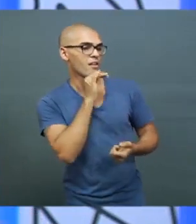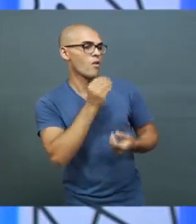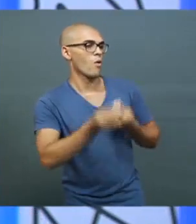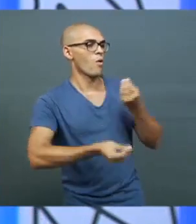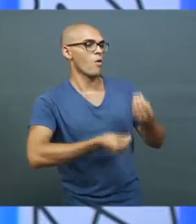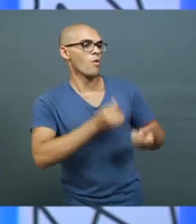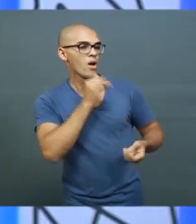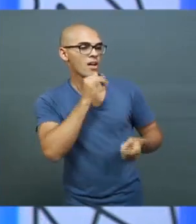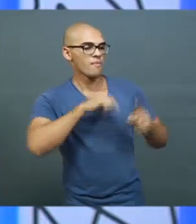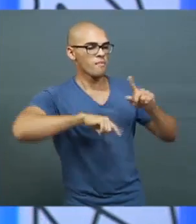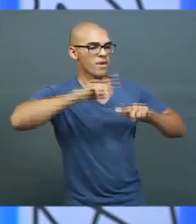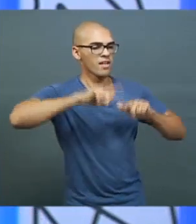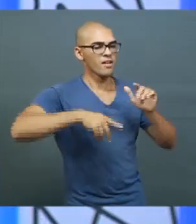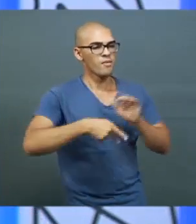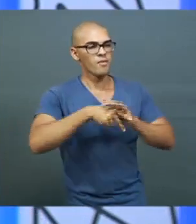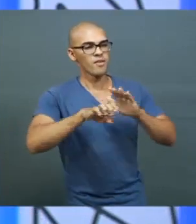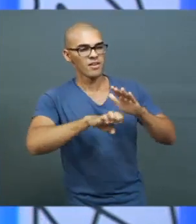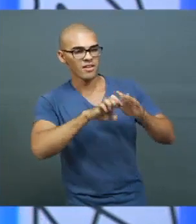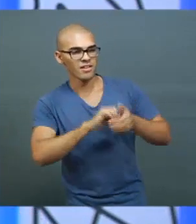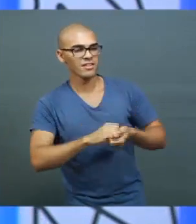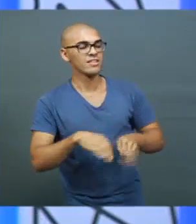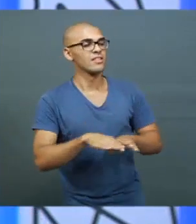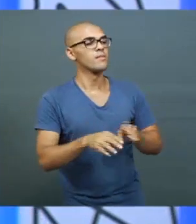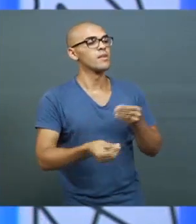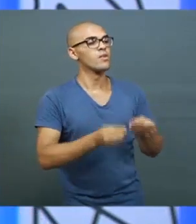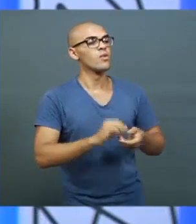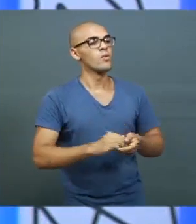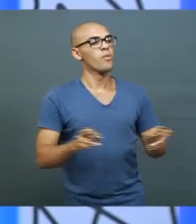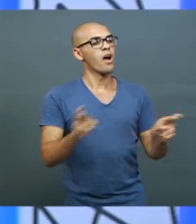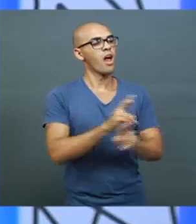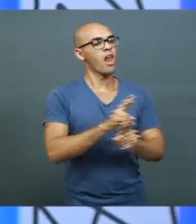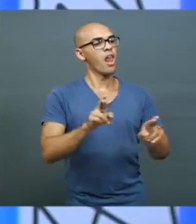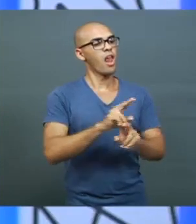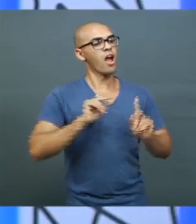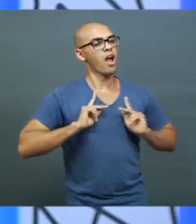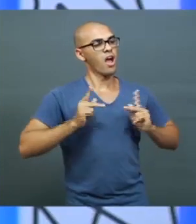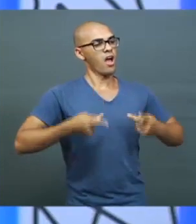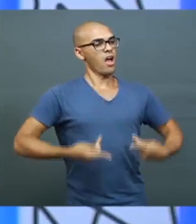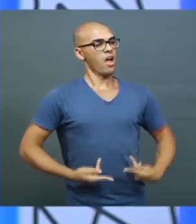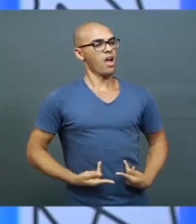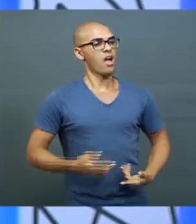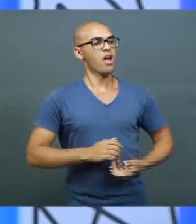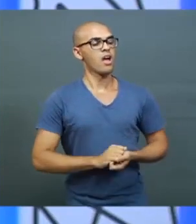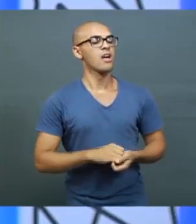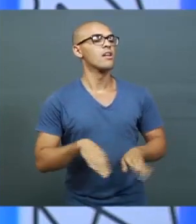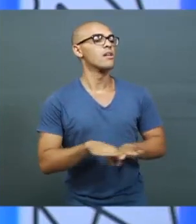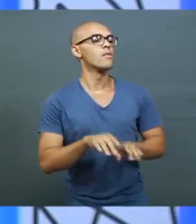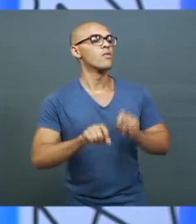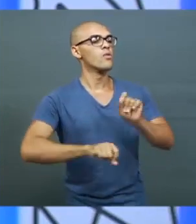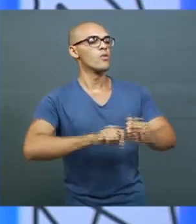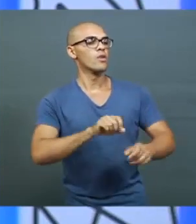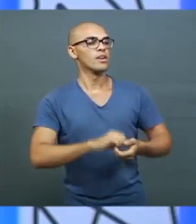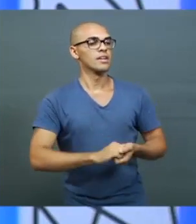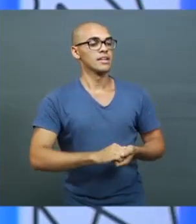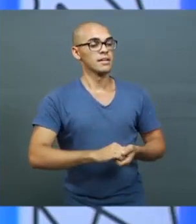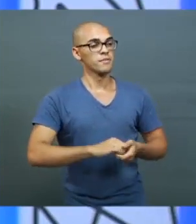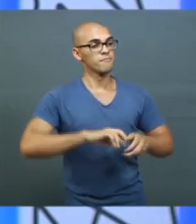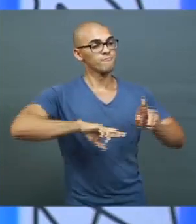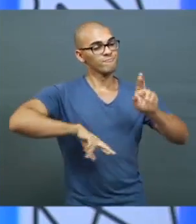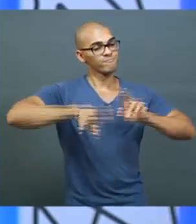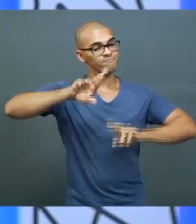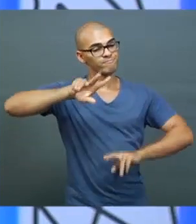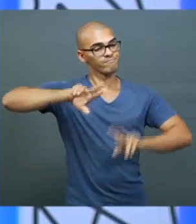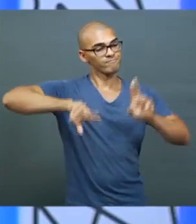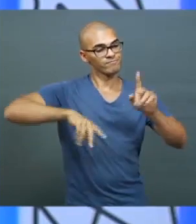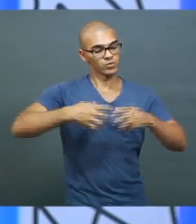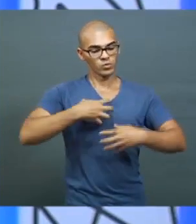humaniza as relações da empresa por meio da arte, né? Que traz contribuição, né, para as visões de mundo, para a construção